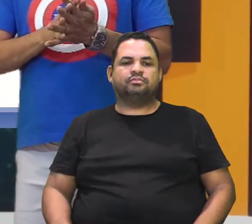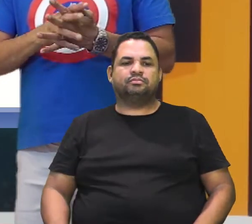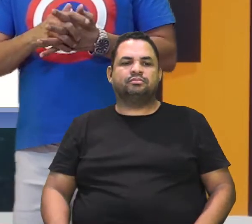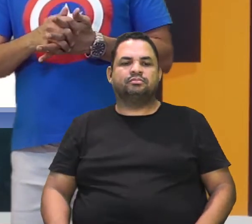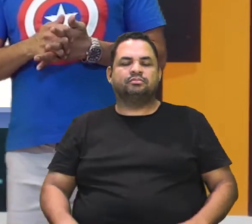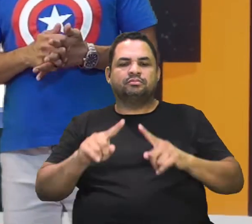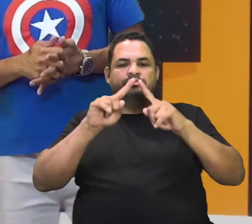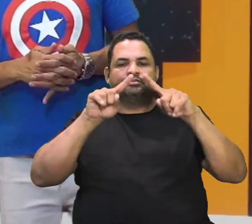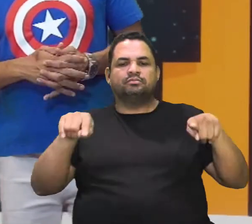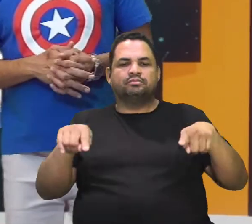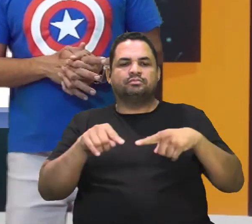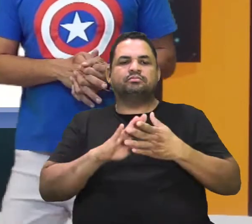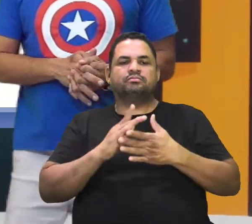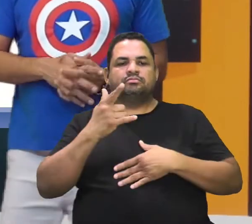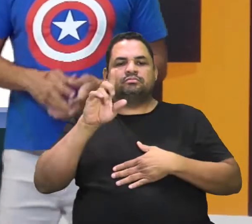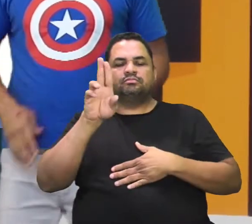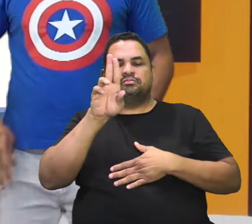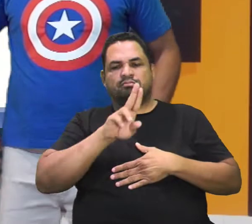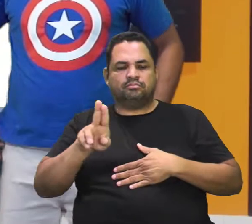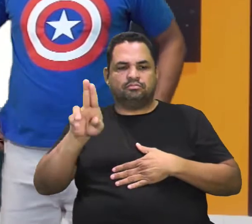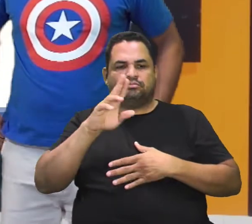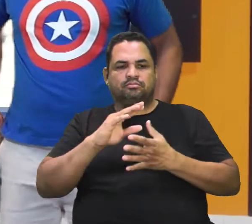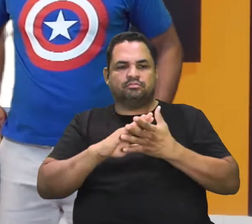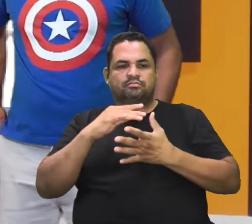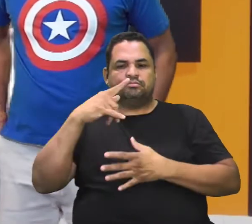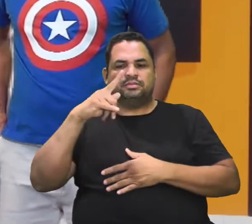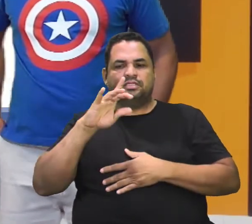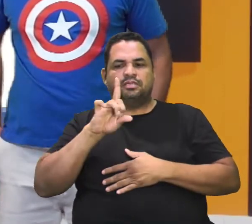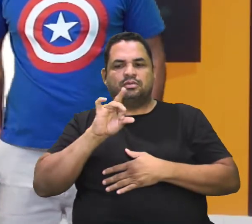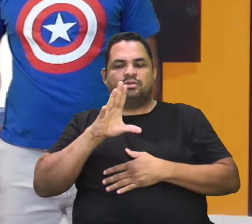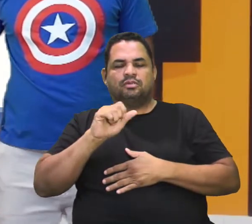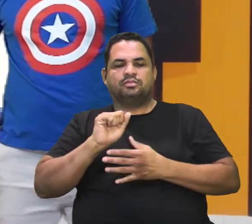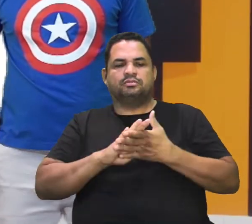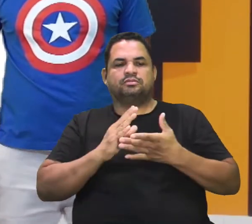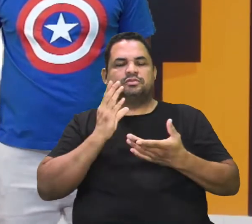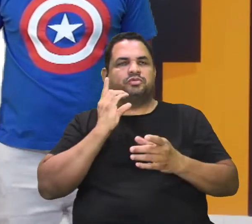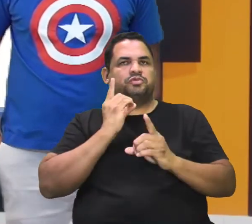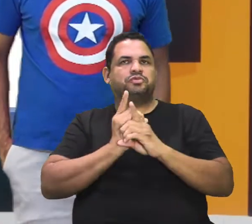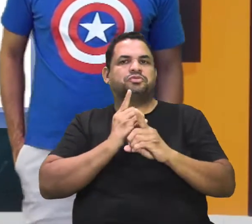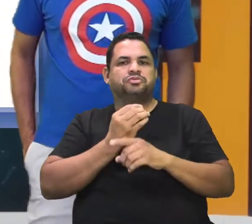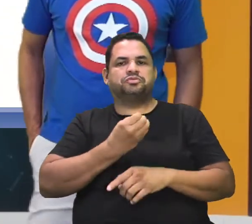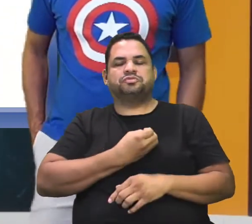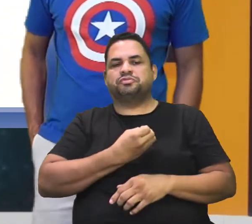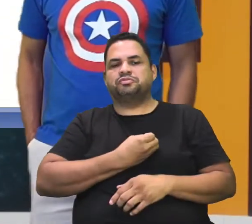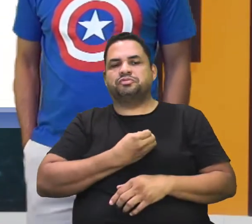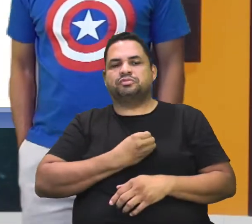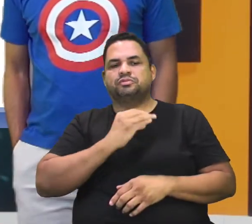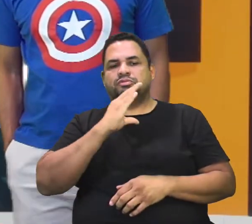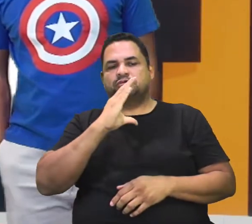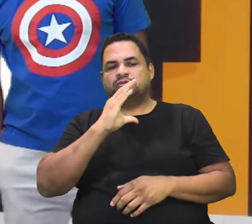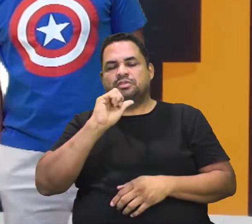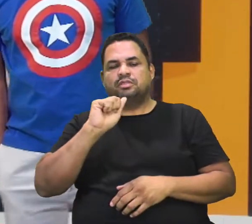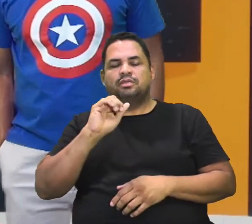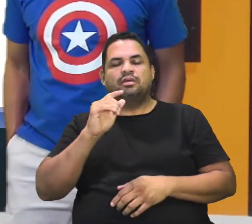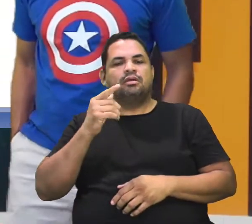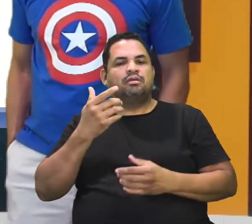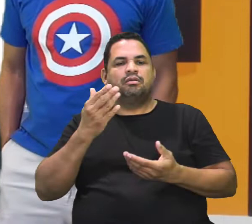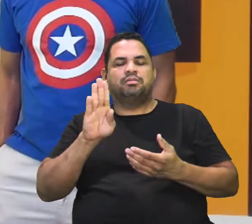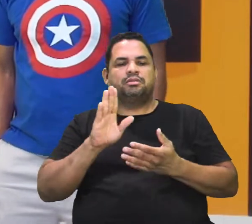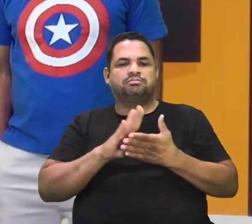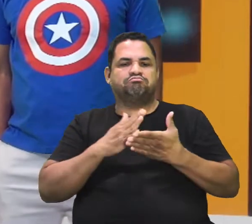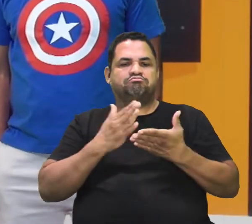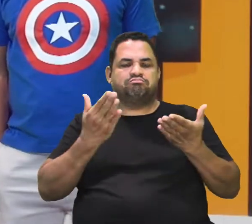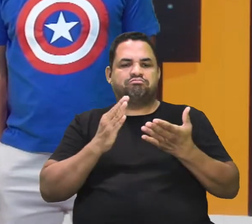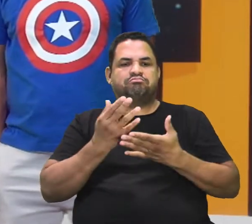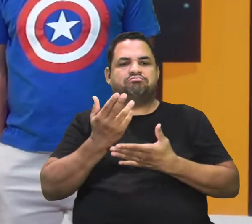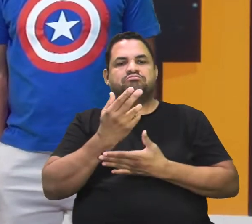triângulo retângulo. Então, eu consigo aplicar o Pitágoras aí para achar o valor de C, de A, de B, qualquer um que faltar, a gente consegue, né? Beleza. E aqui,